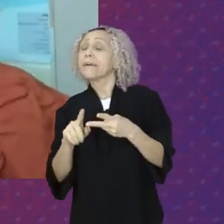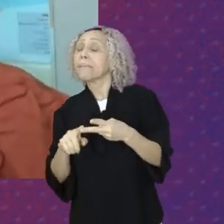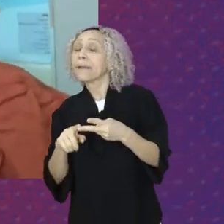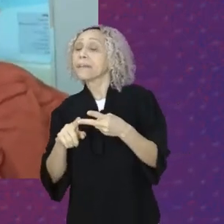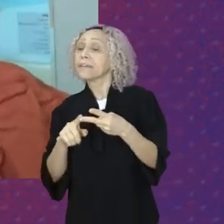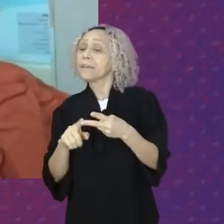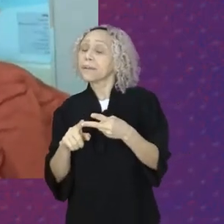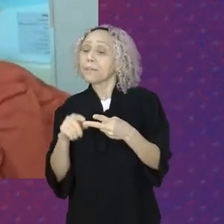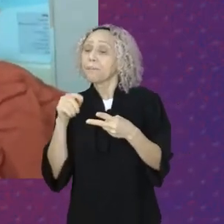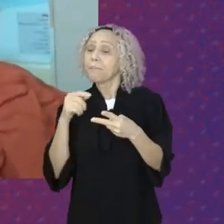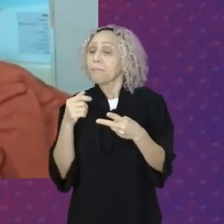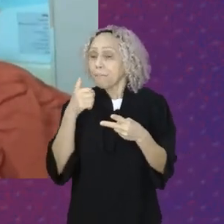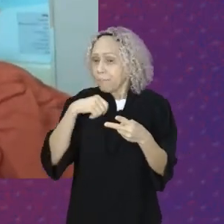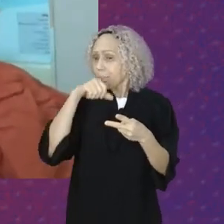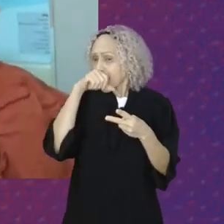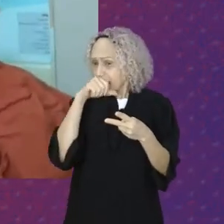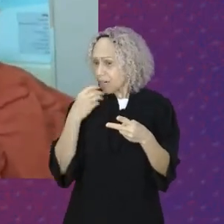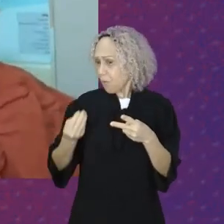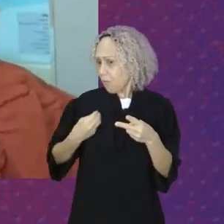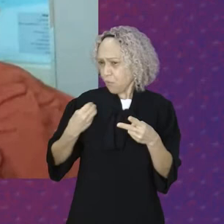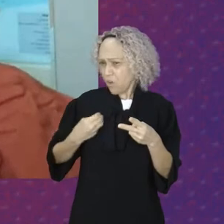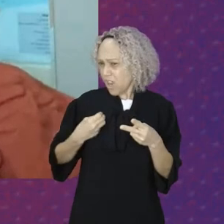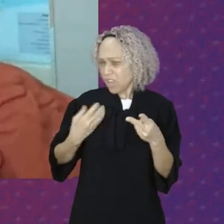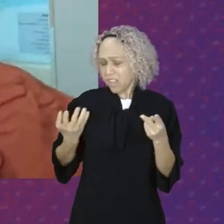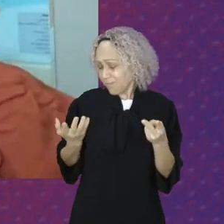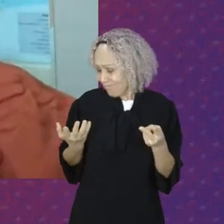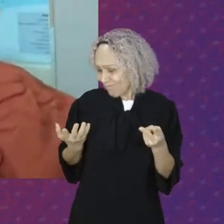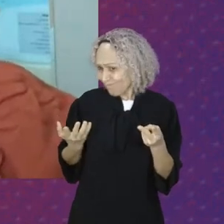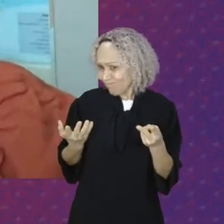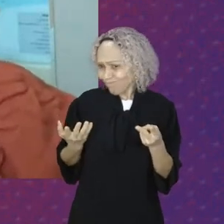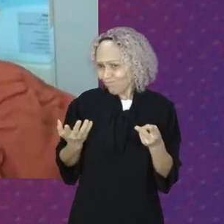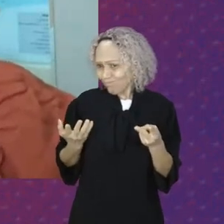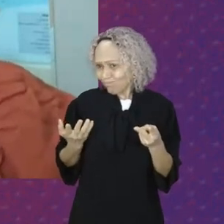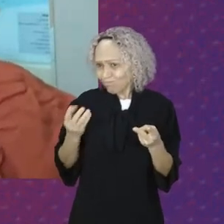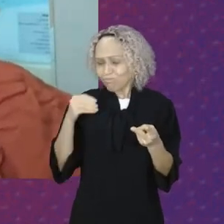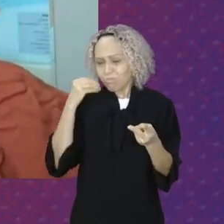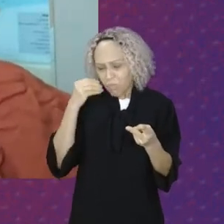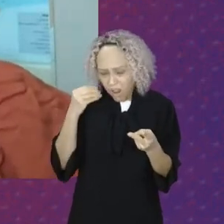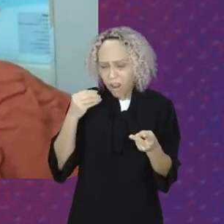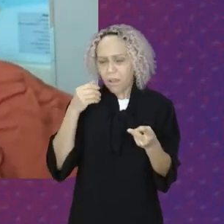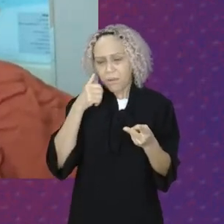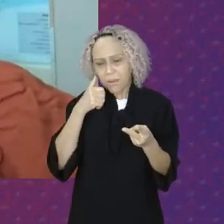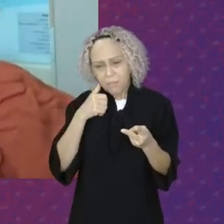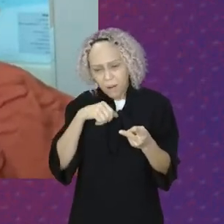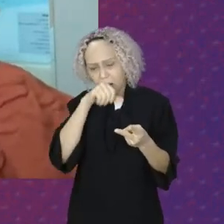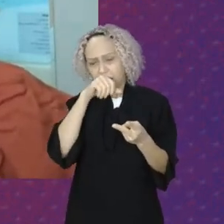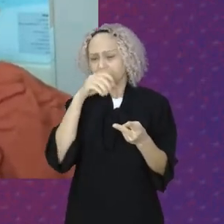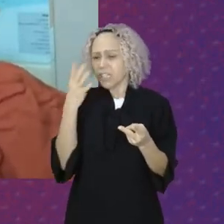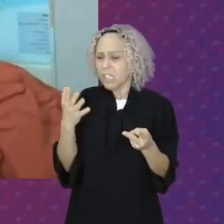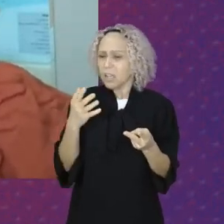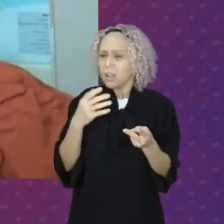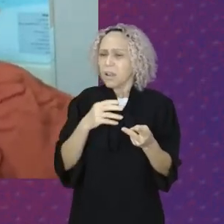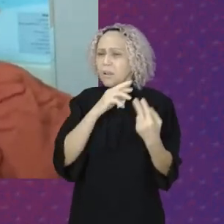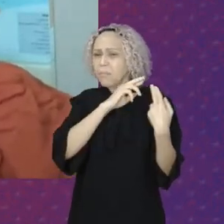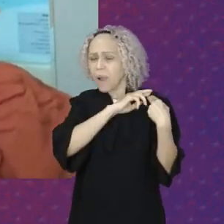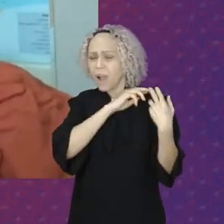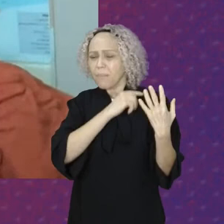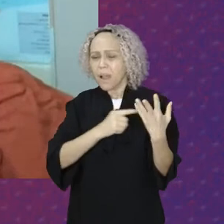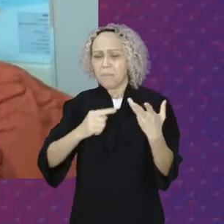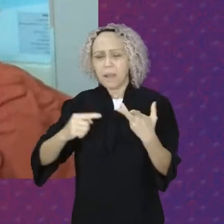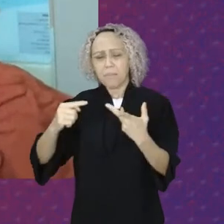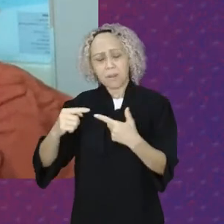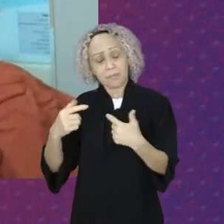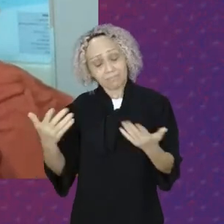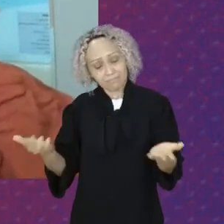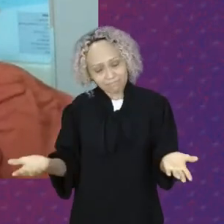solidariedade entre nós para que a gente cuide uma das outras. Diferente disso, acho que a gente não consegue transformar o nosso lugar e nem